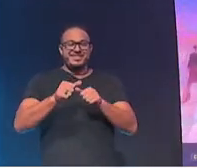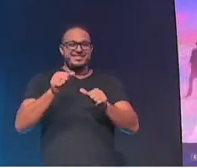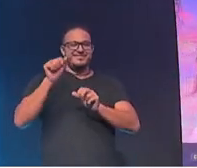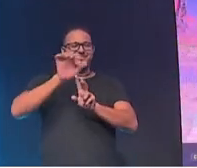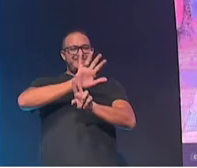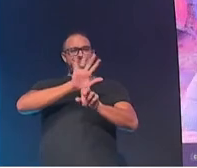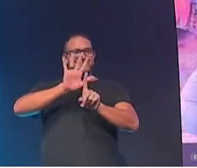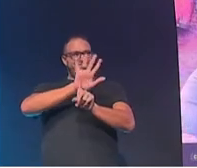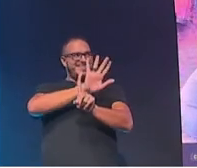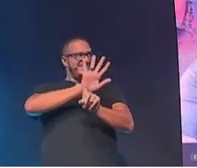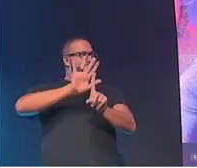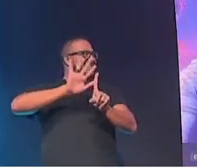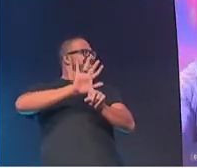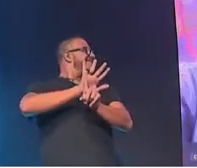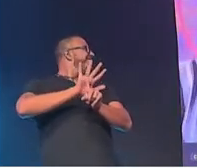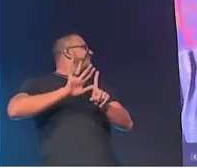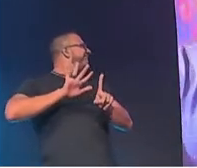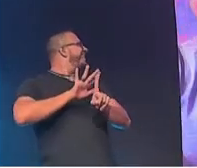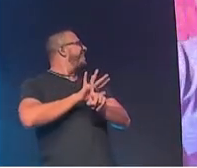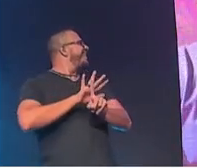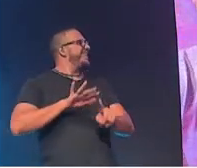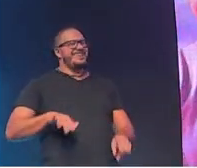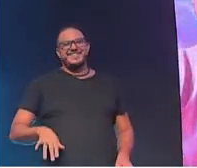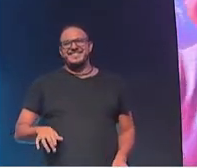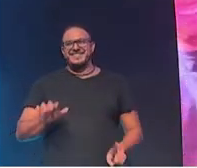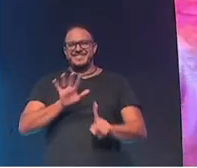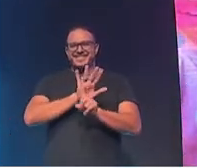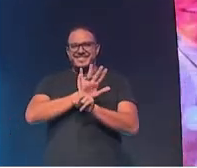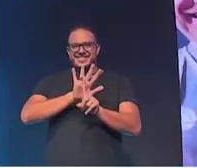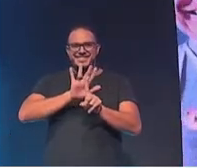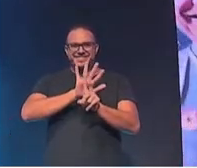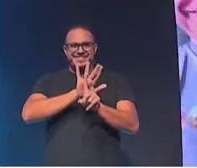É, fake news pode ser.